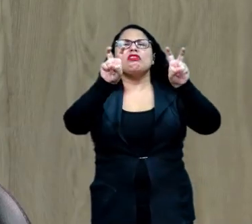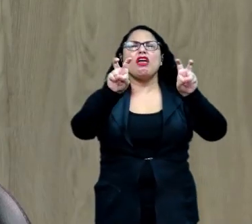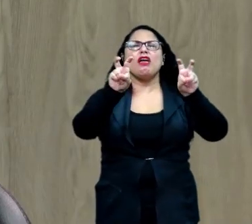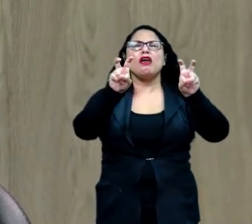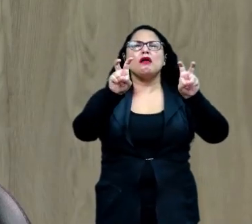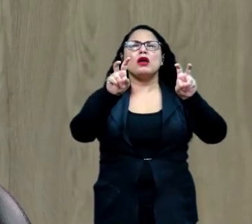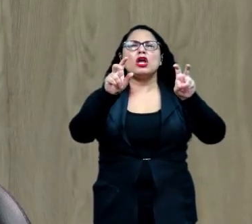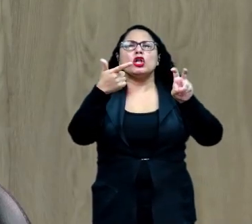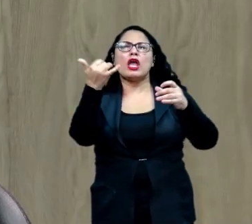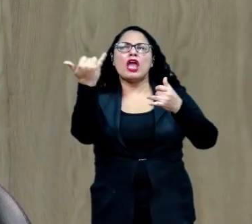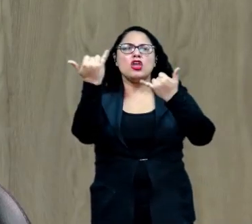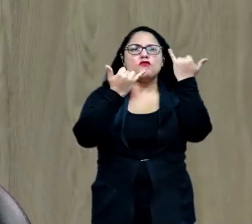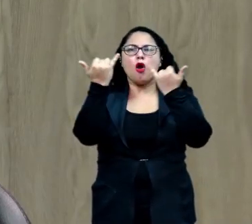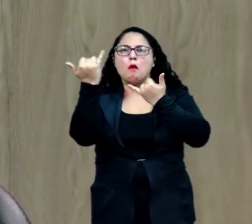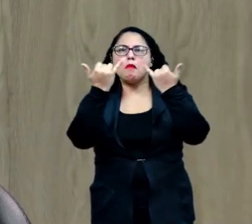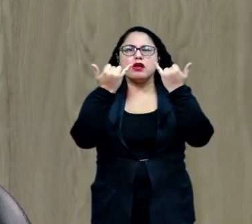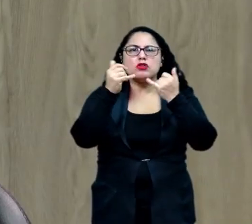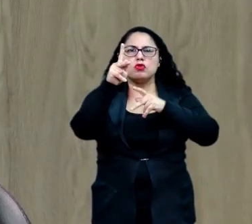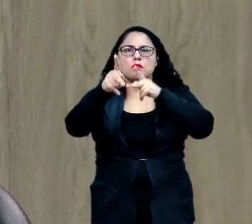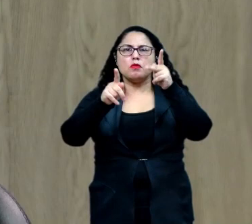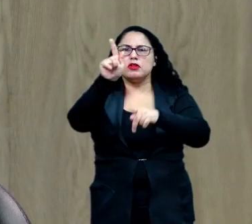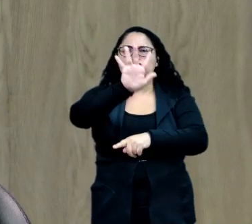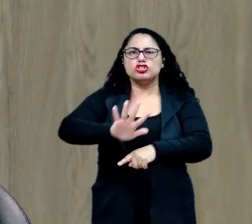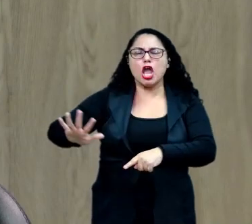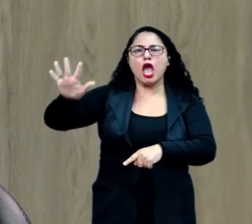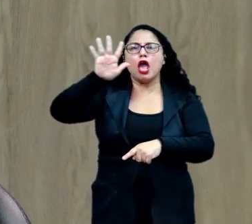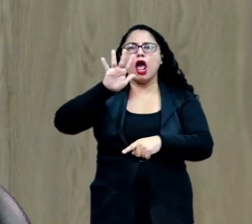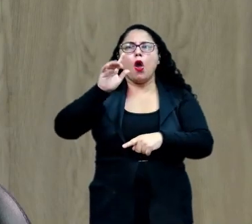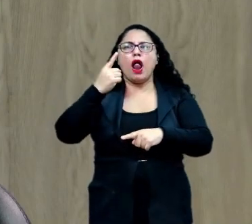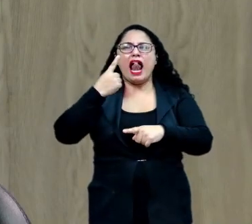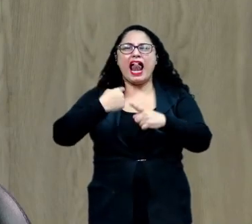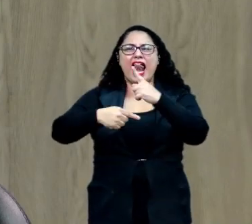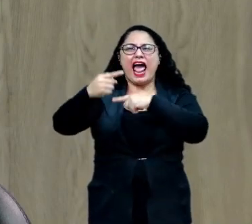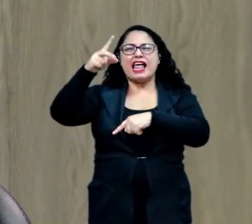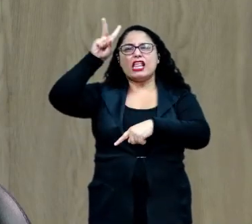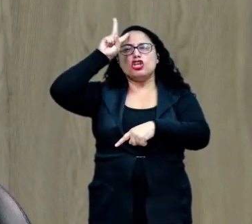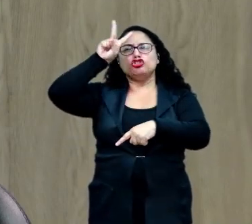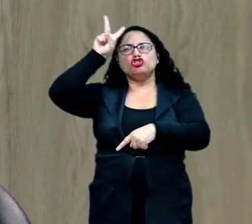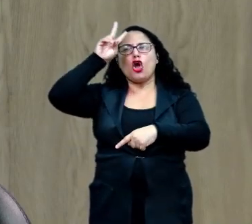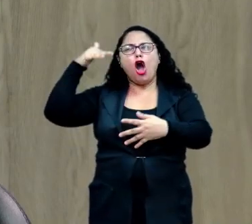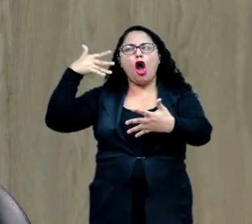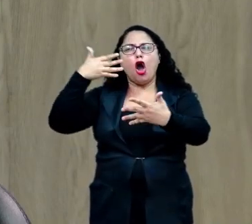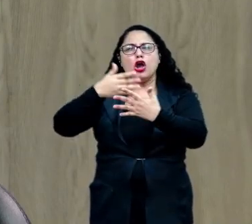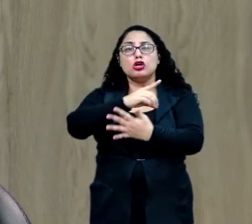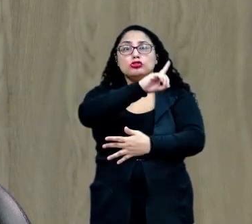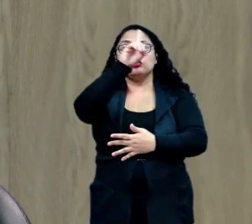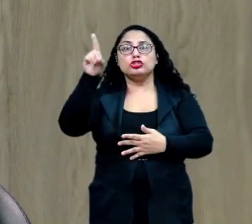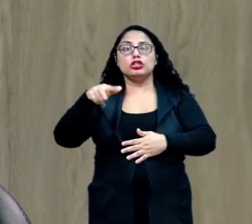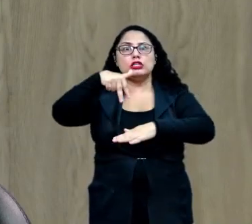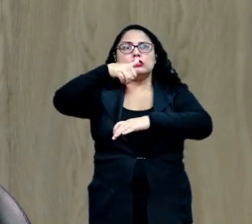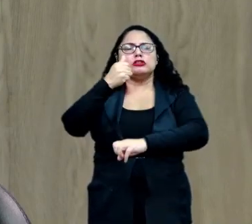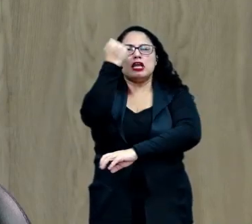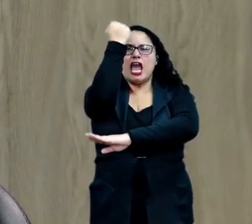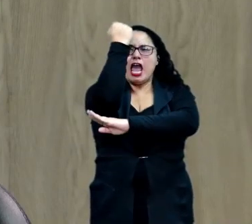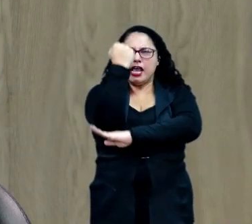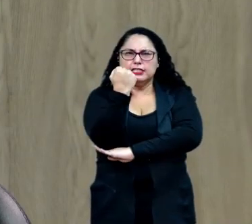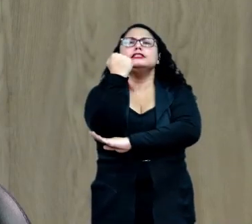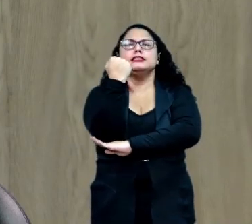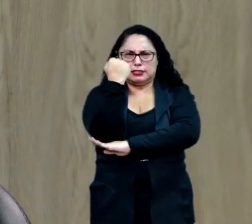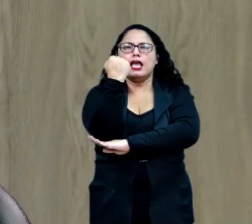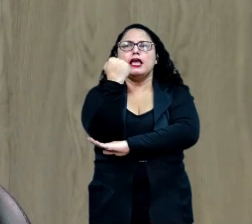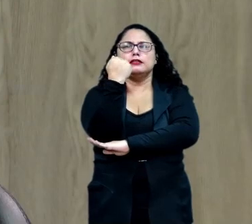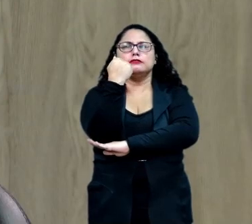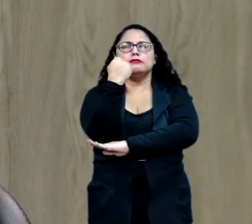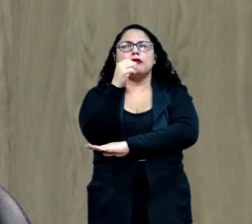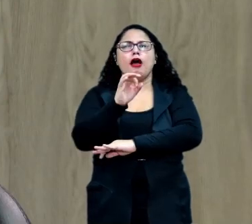de desinformação, né, do público em geral. Desde a história desse dia, né, que é um dia de resistência, um dia de reafirmação do